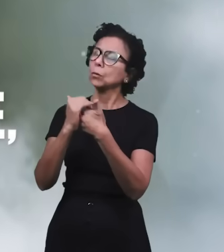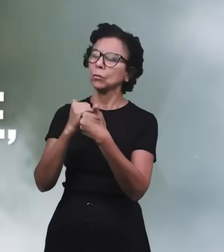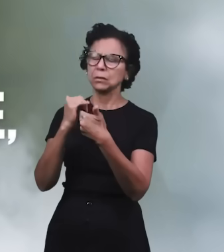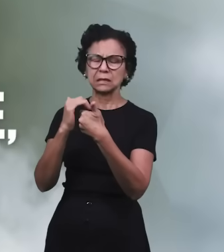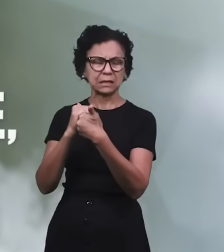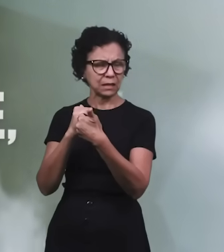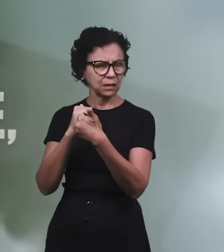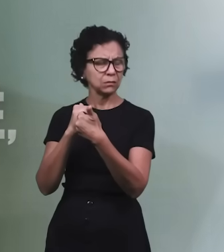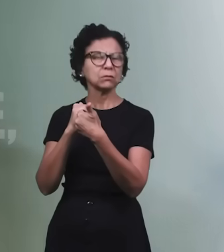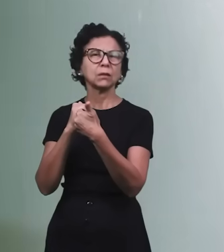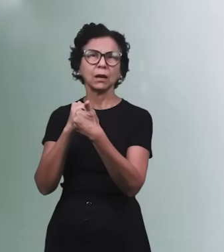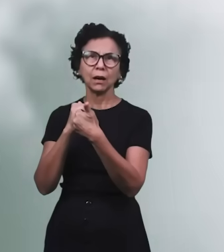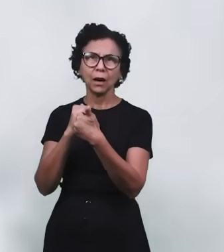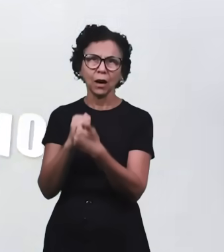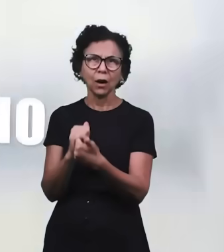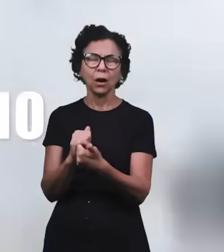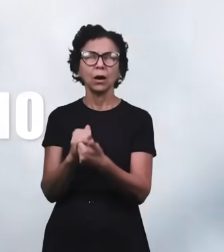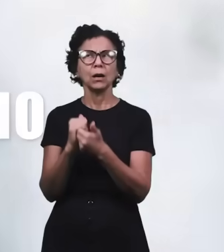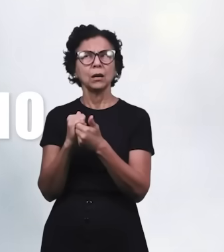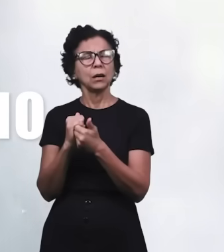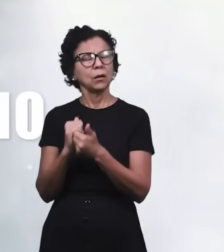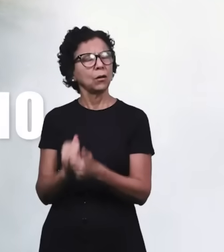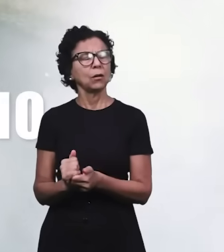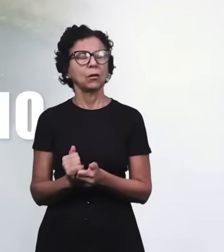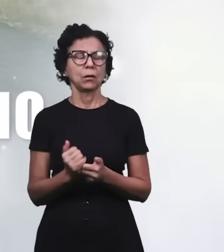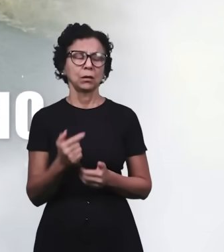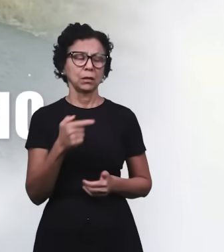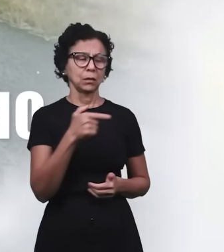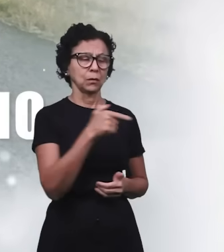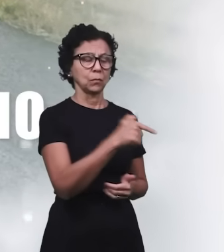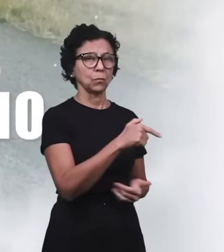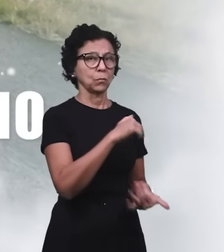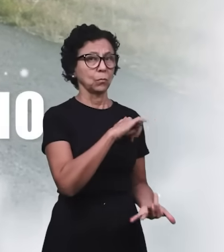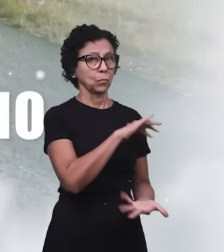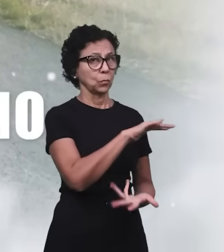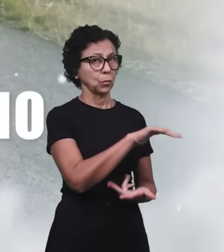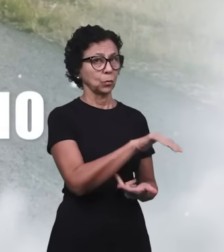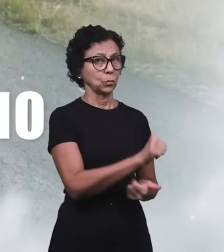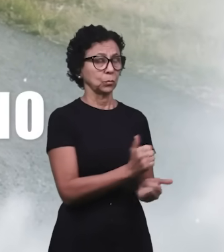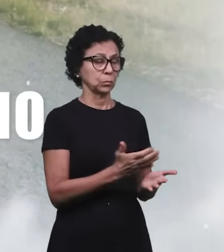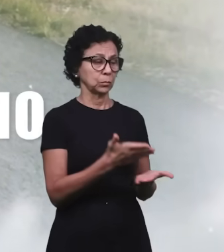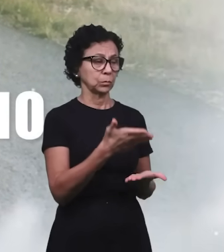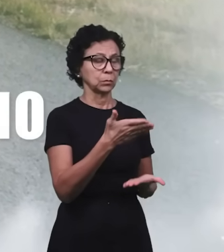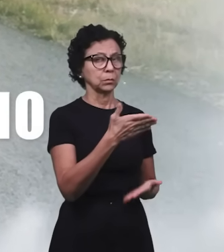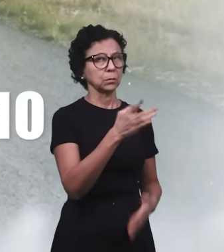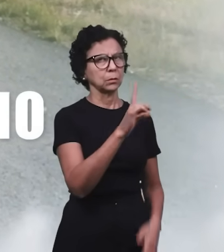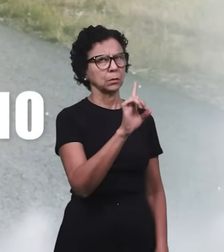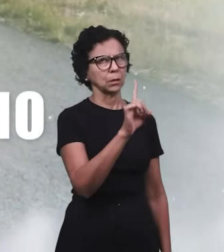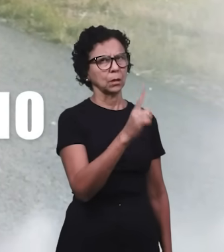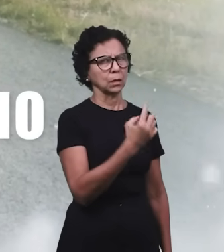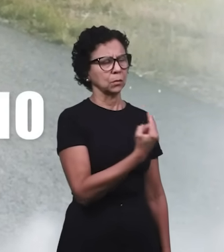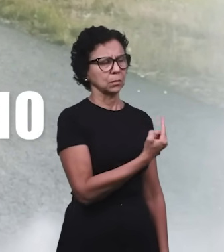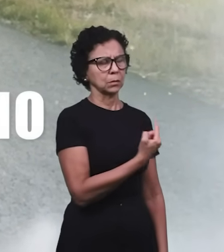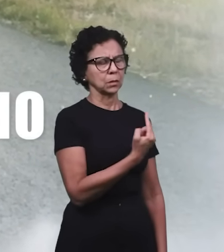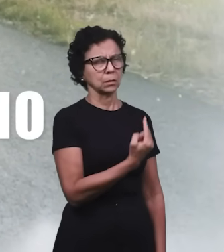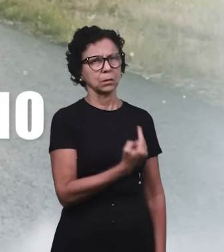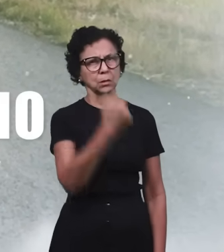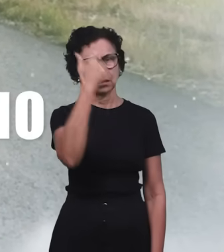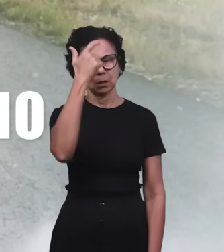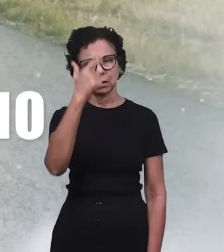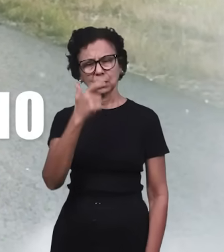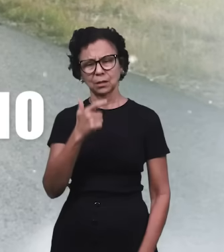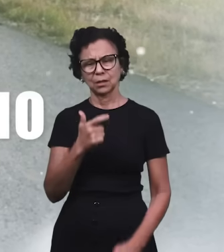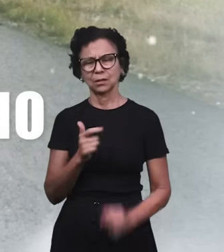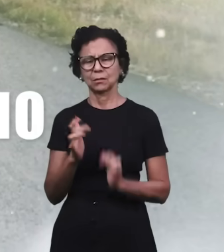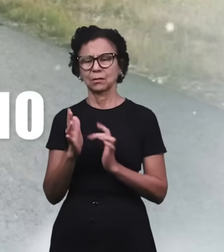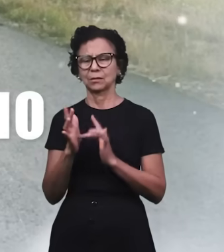me deu: não sigas por outro caminho, que que a